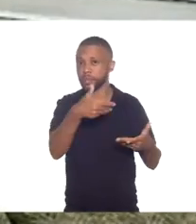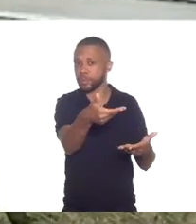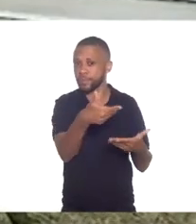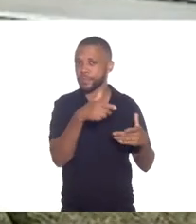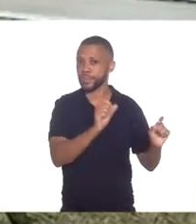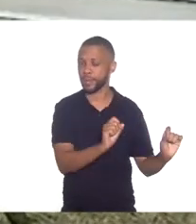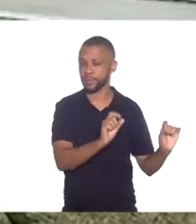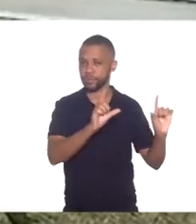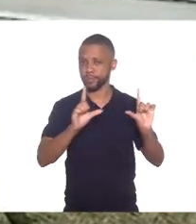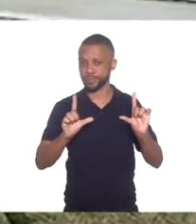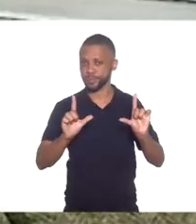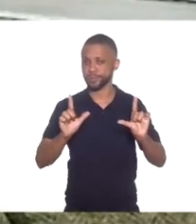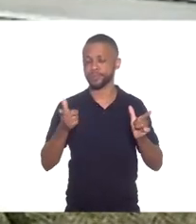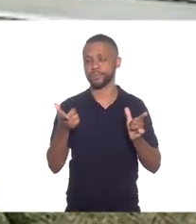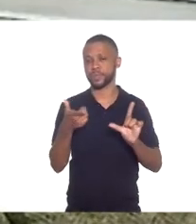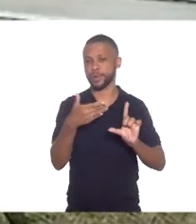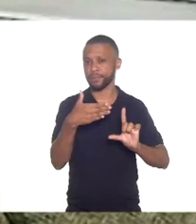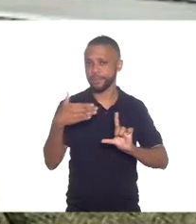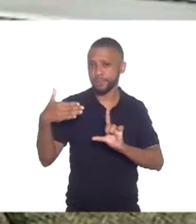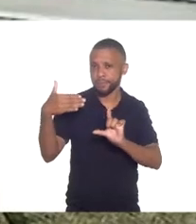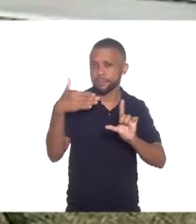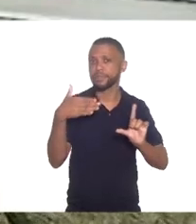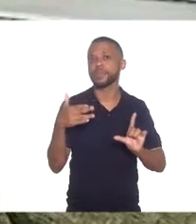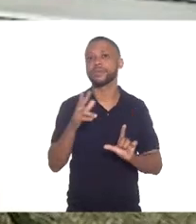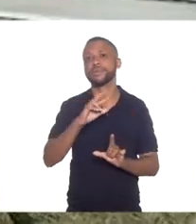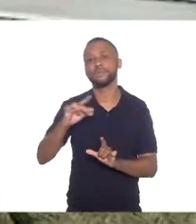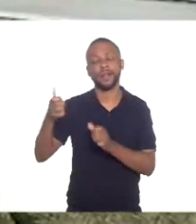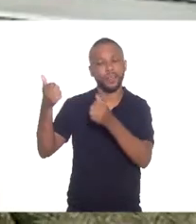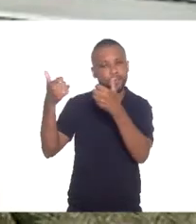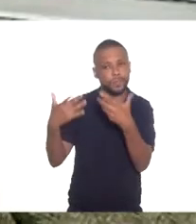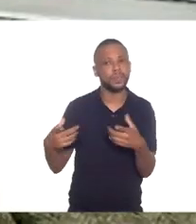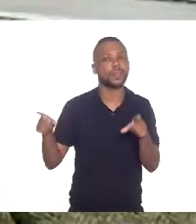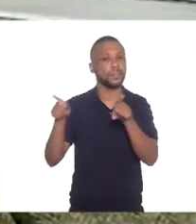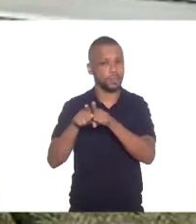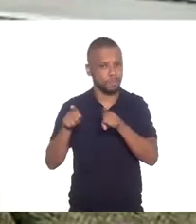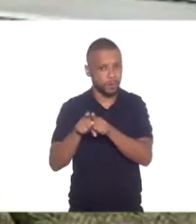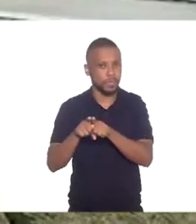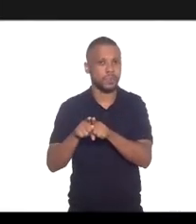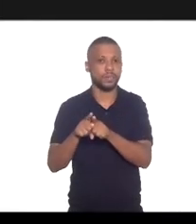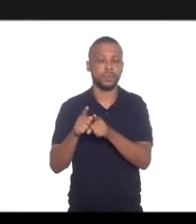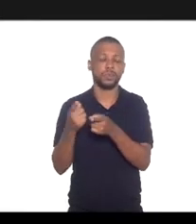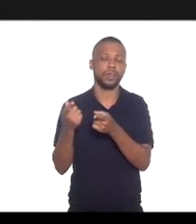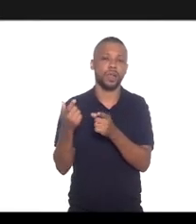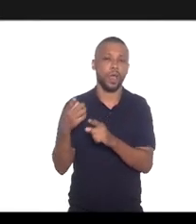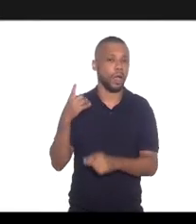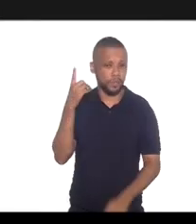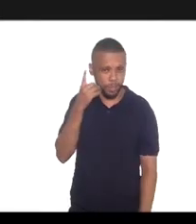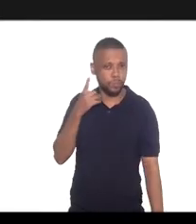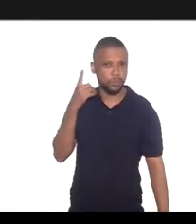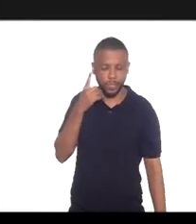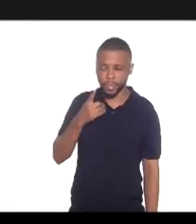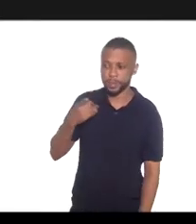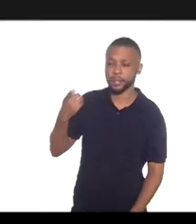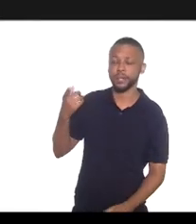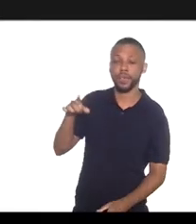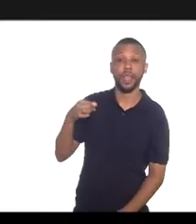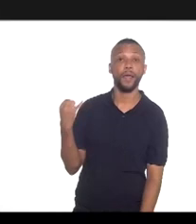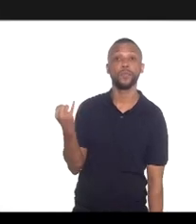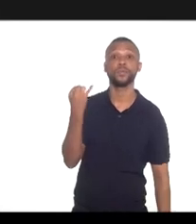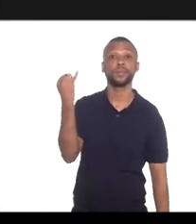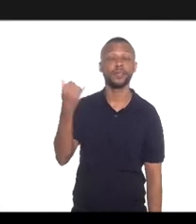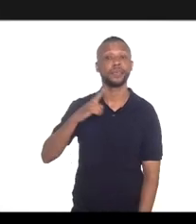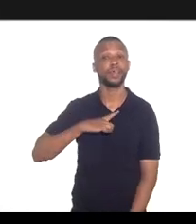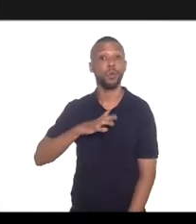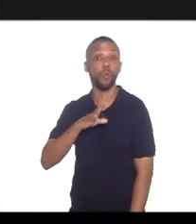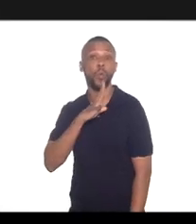vai falar a Magda Chambriard para a gente é muito importante pelo conhecimento